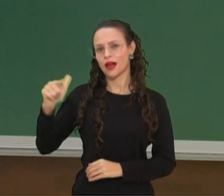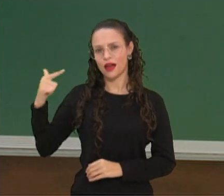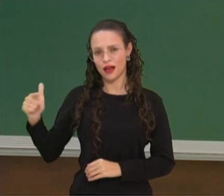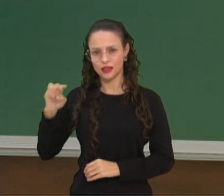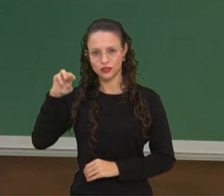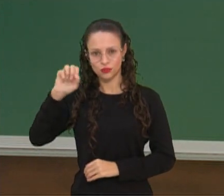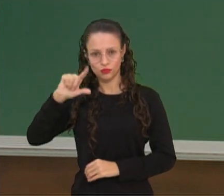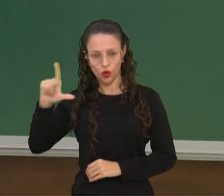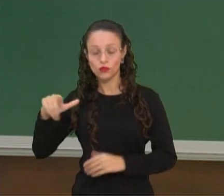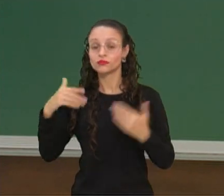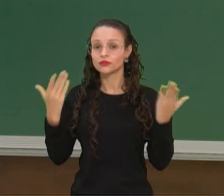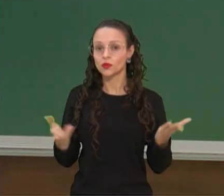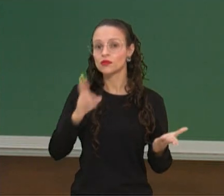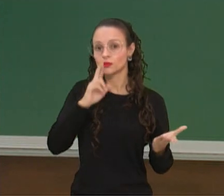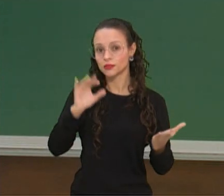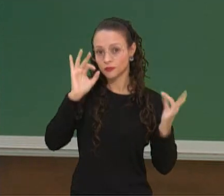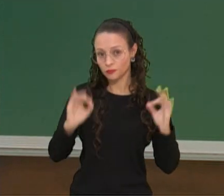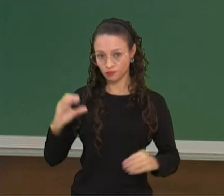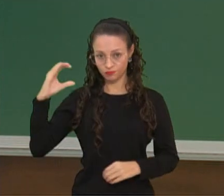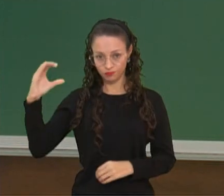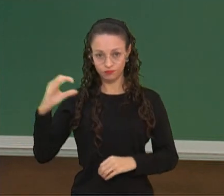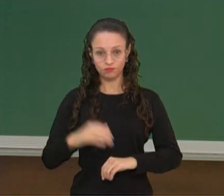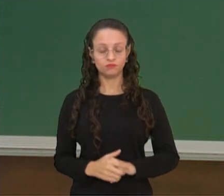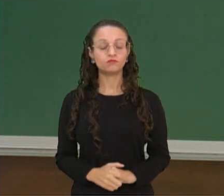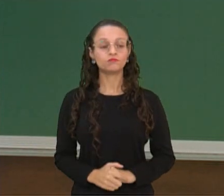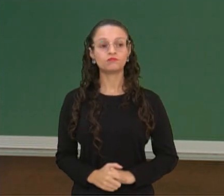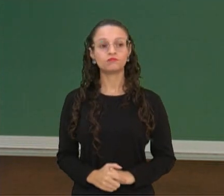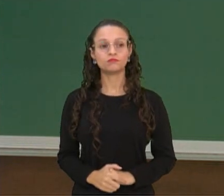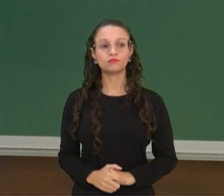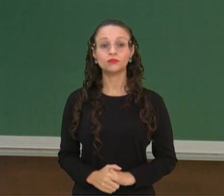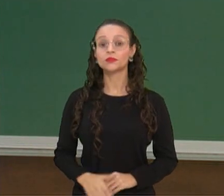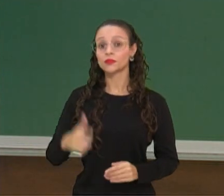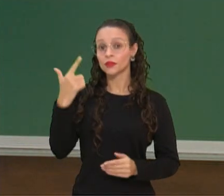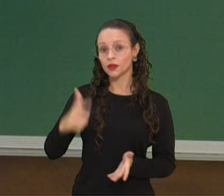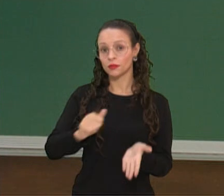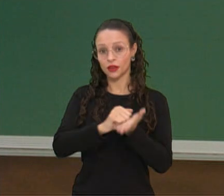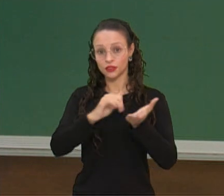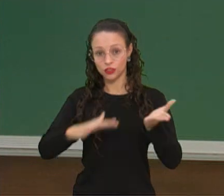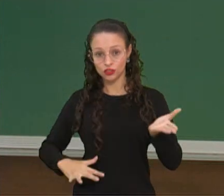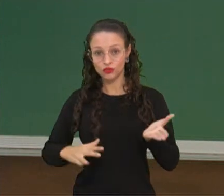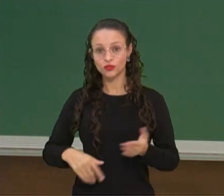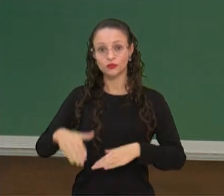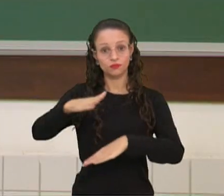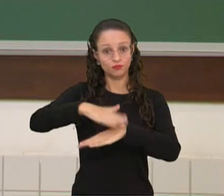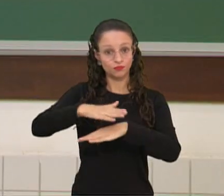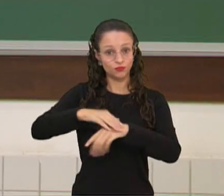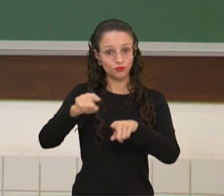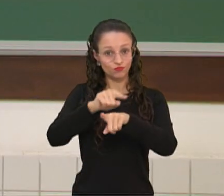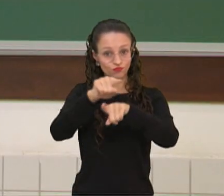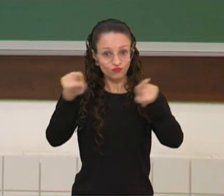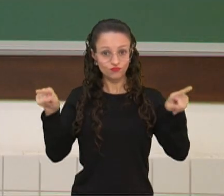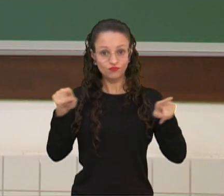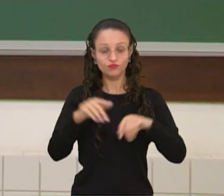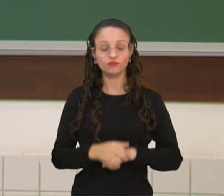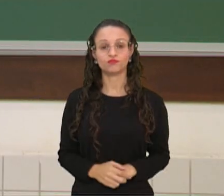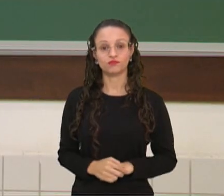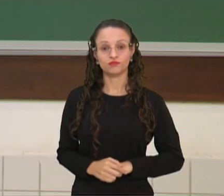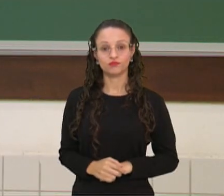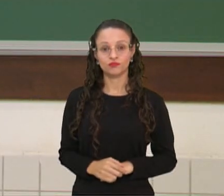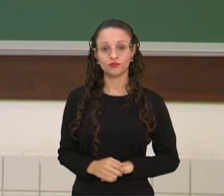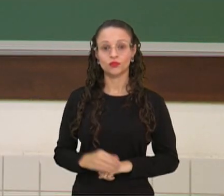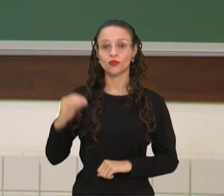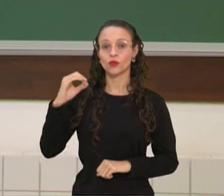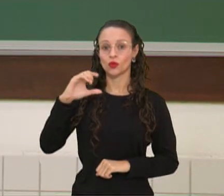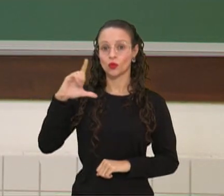resposta vai ser a letra C. Agora temos mais uma atividade, mais um exercício para vocês. O cloreto de cálcio